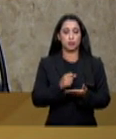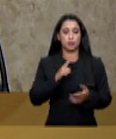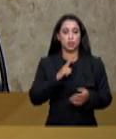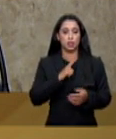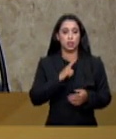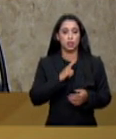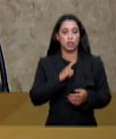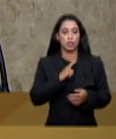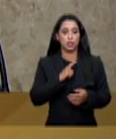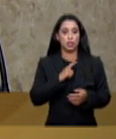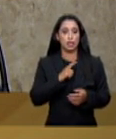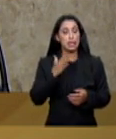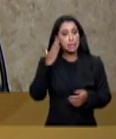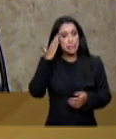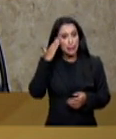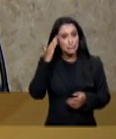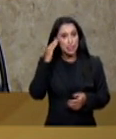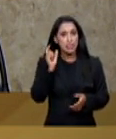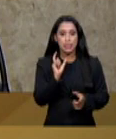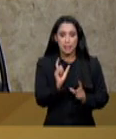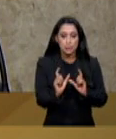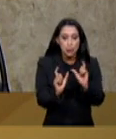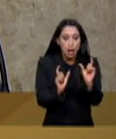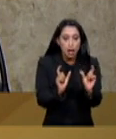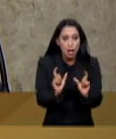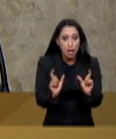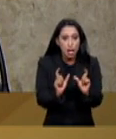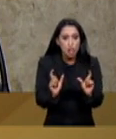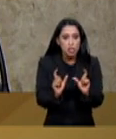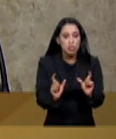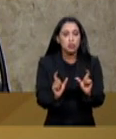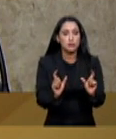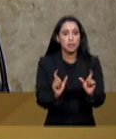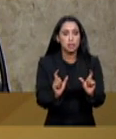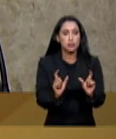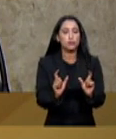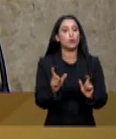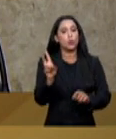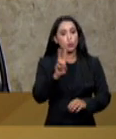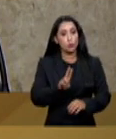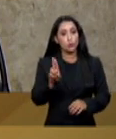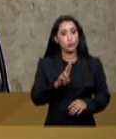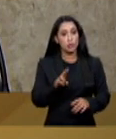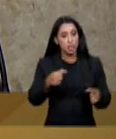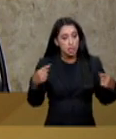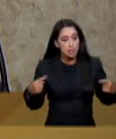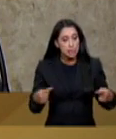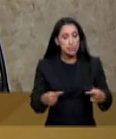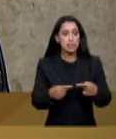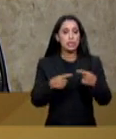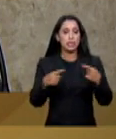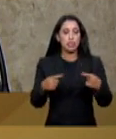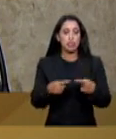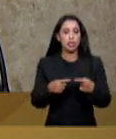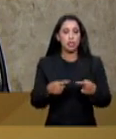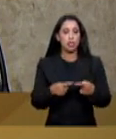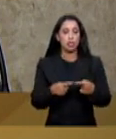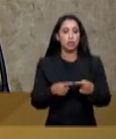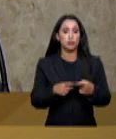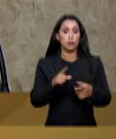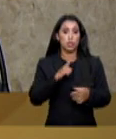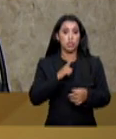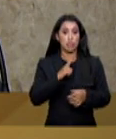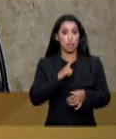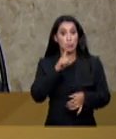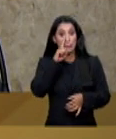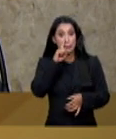cada caso é saber se as palavras foram usadas em tais circunstâncias e são de tal natureza que envolvem